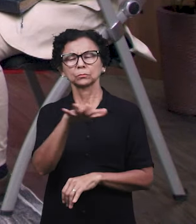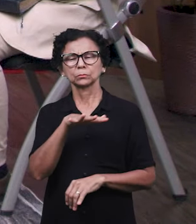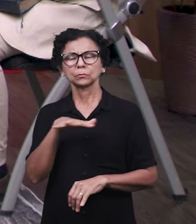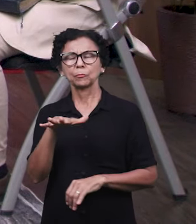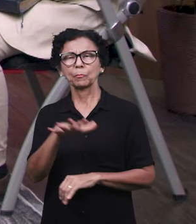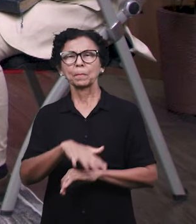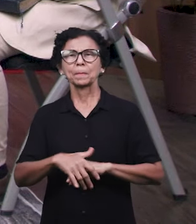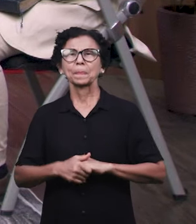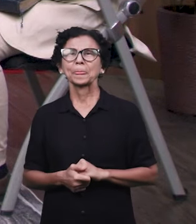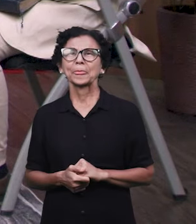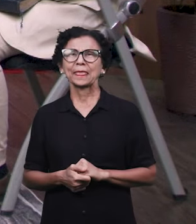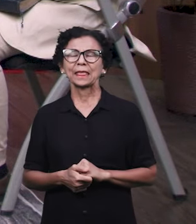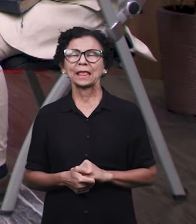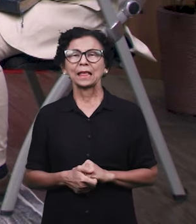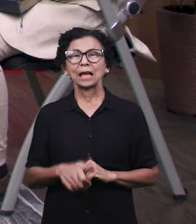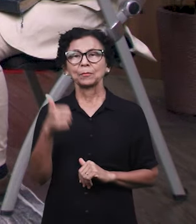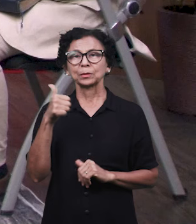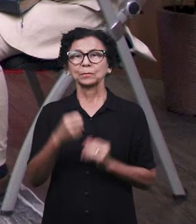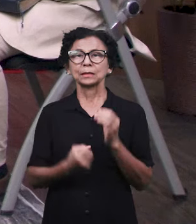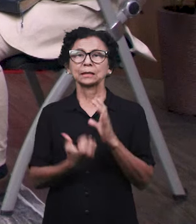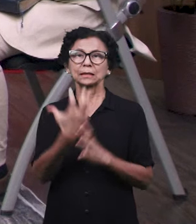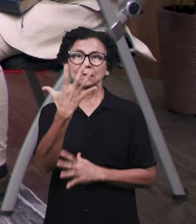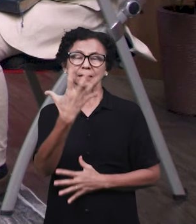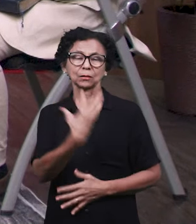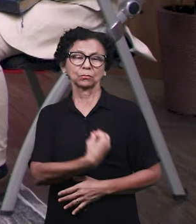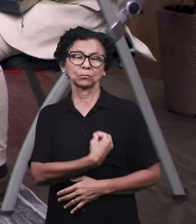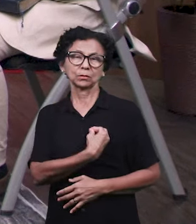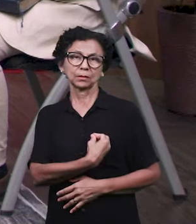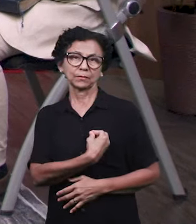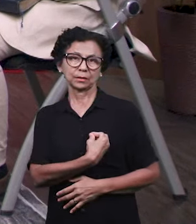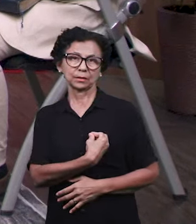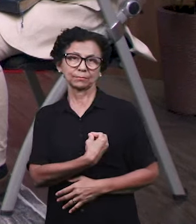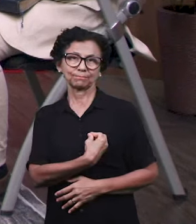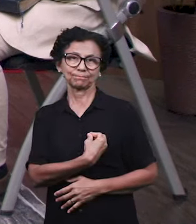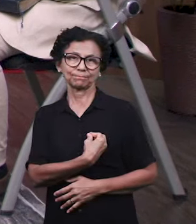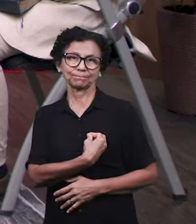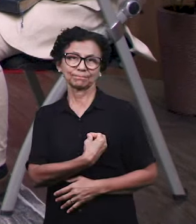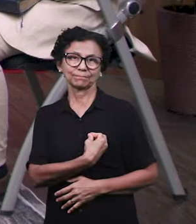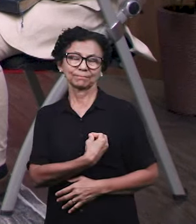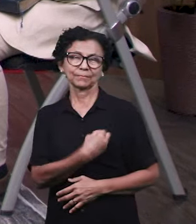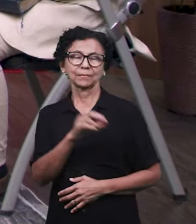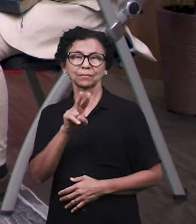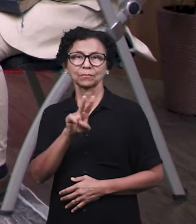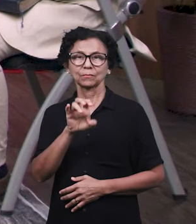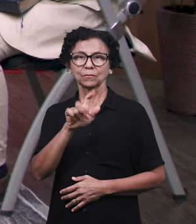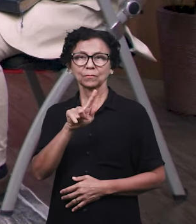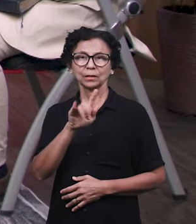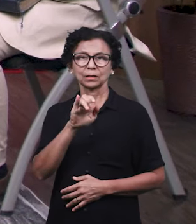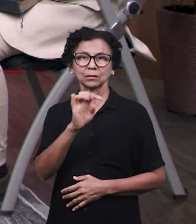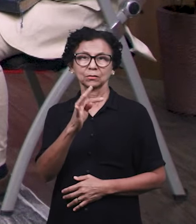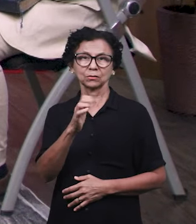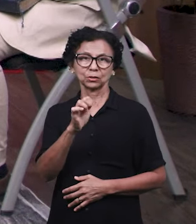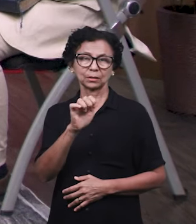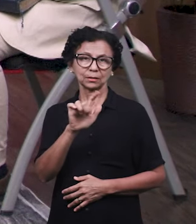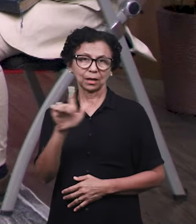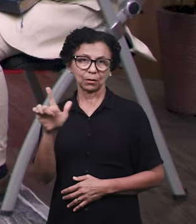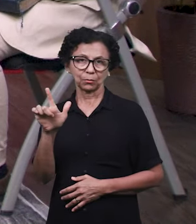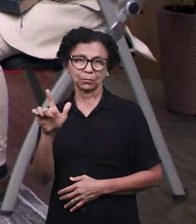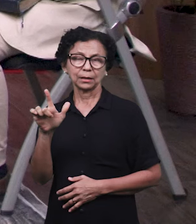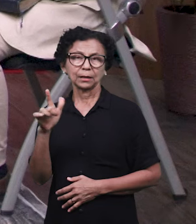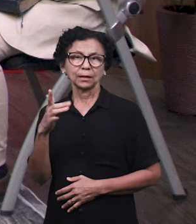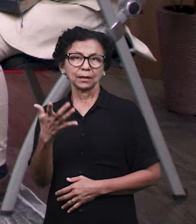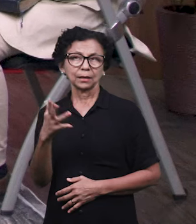vegetal. Os irmãos vão perceber aqui uma coisa, que Deus, ele disse, produza a terra. A terra